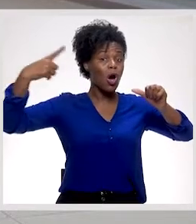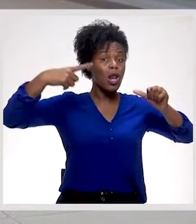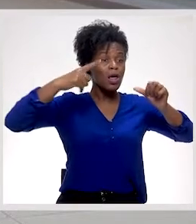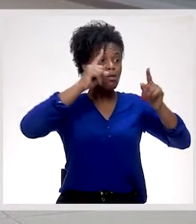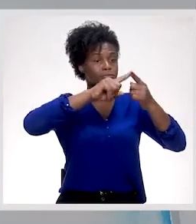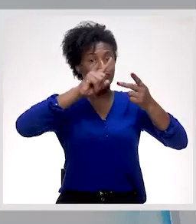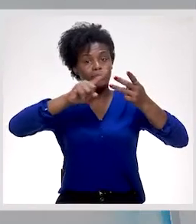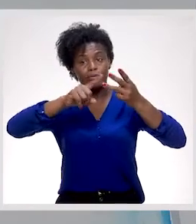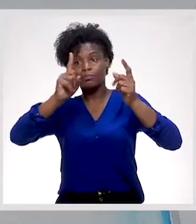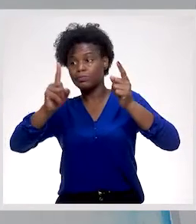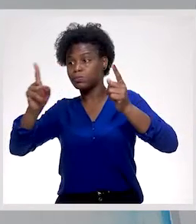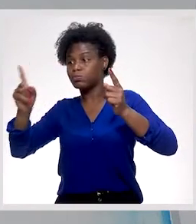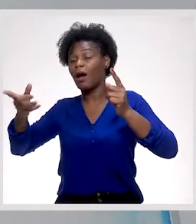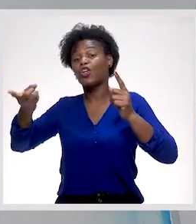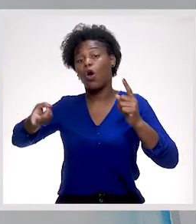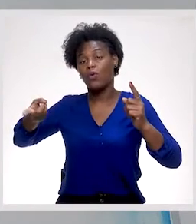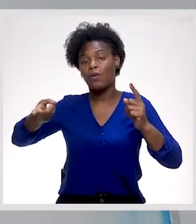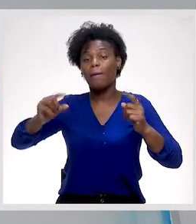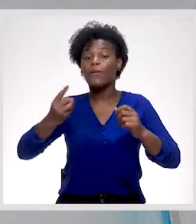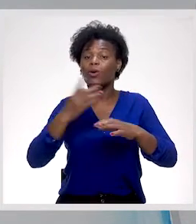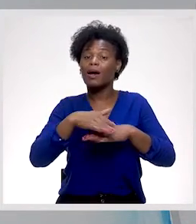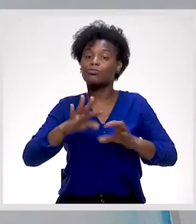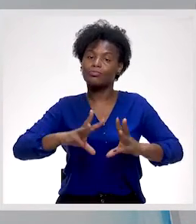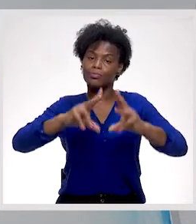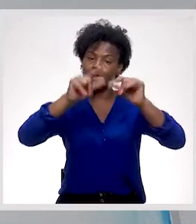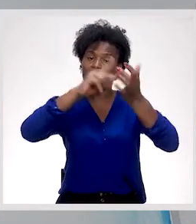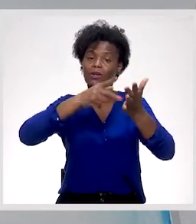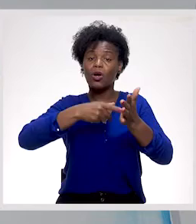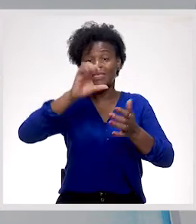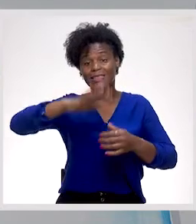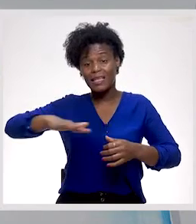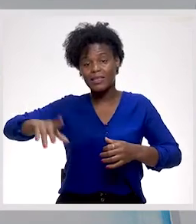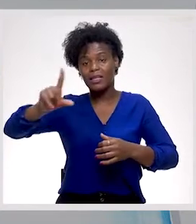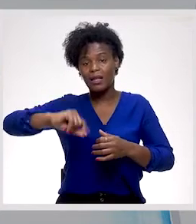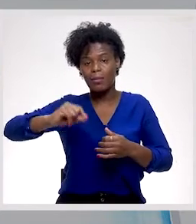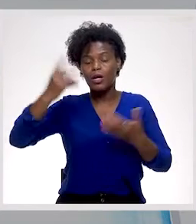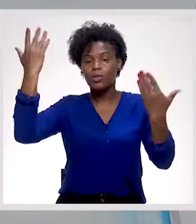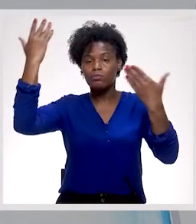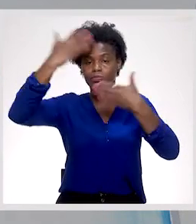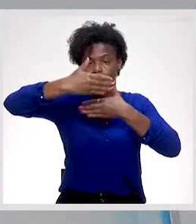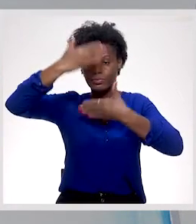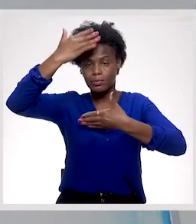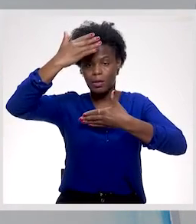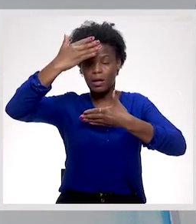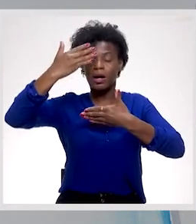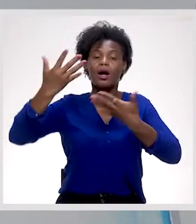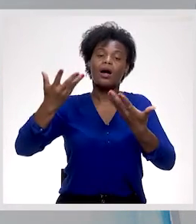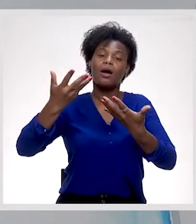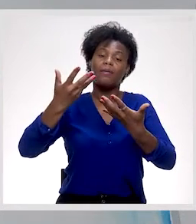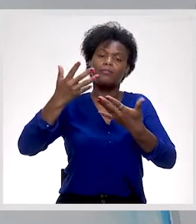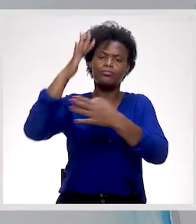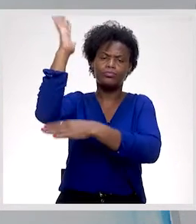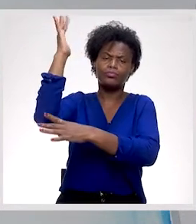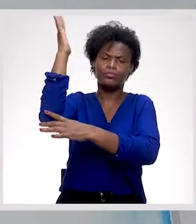tecnológico, fruto da evolução da própria ciência, da astronomia como ciência, ao longo dos tempos,